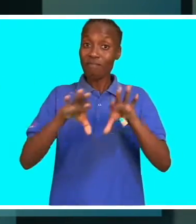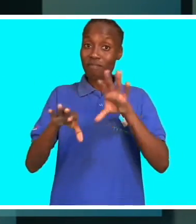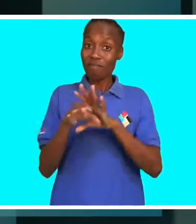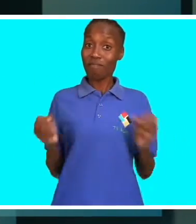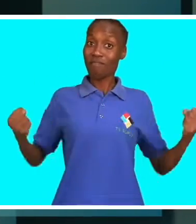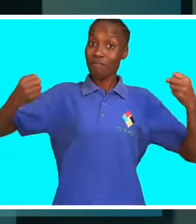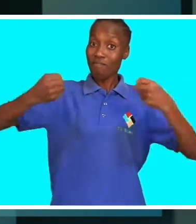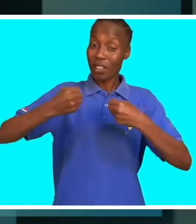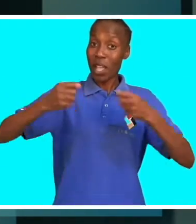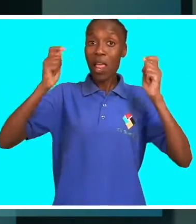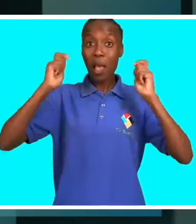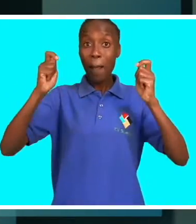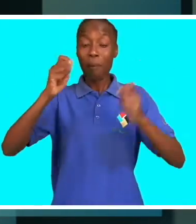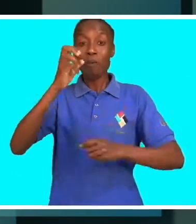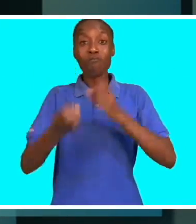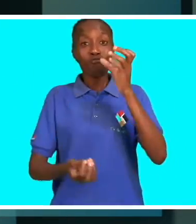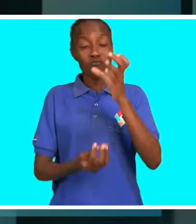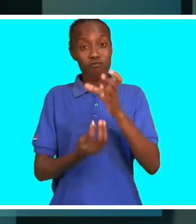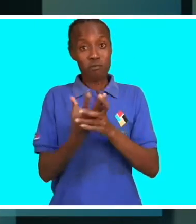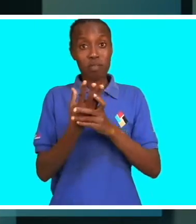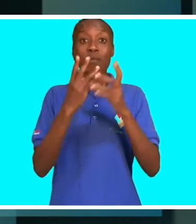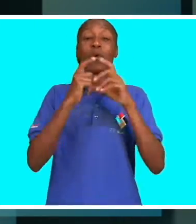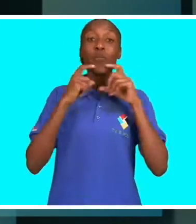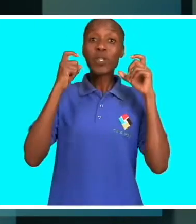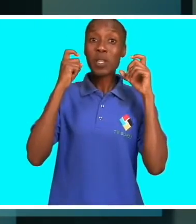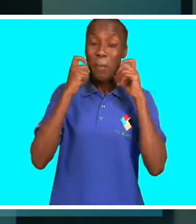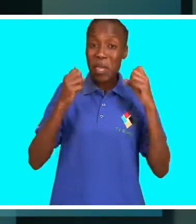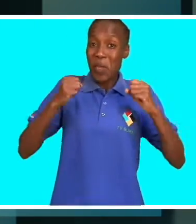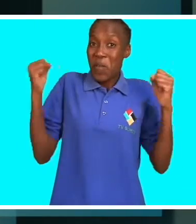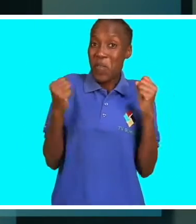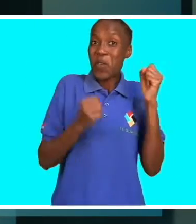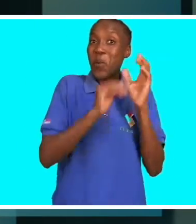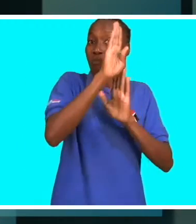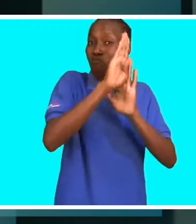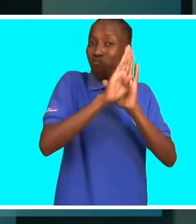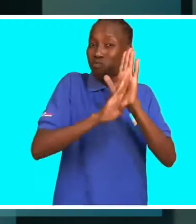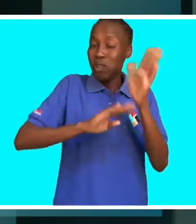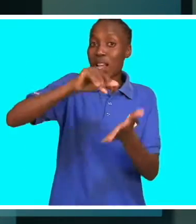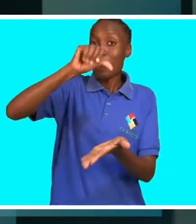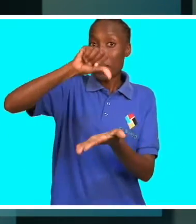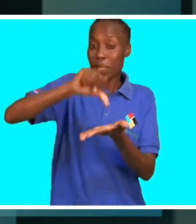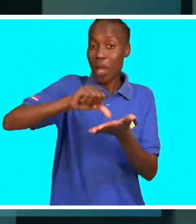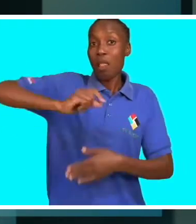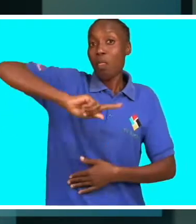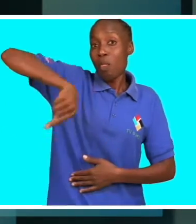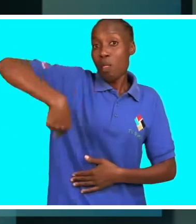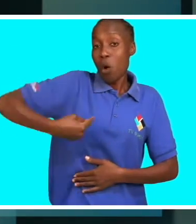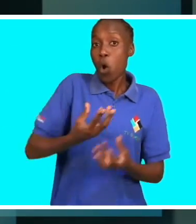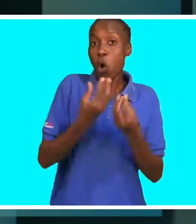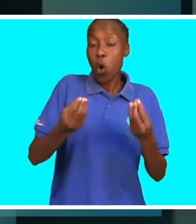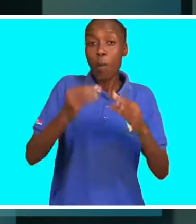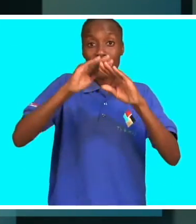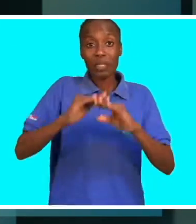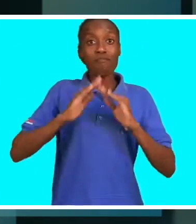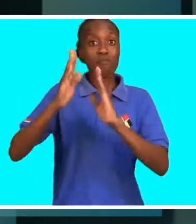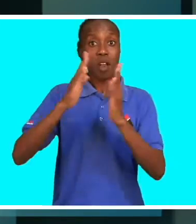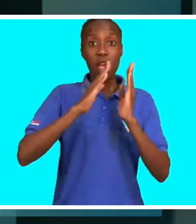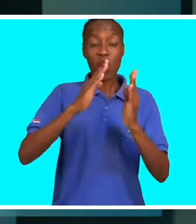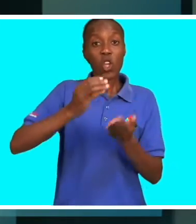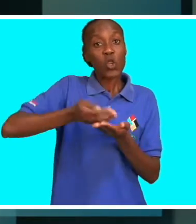campanha dos Agasalhos surge no momento de temperaturas baixas em Moçambique, particularmente na capital. Então nós como